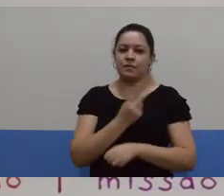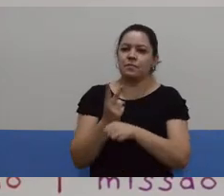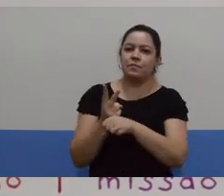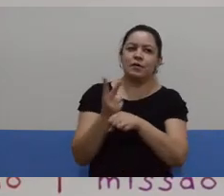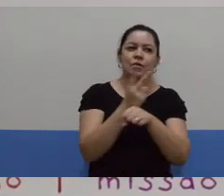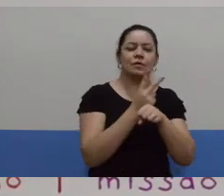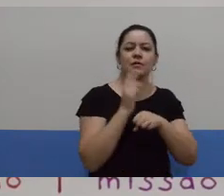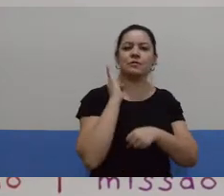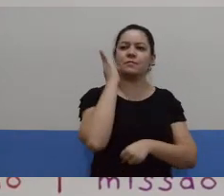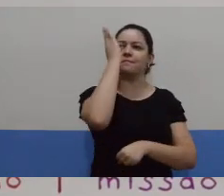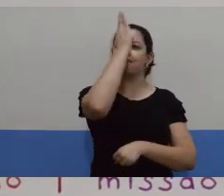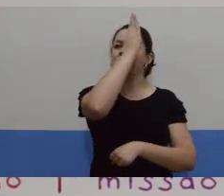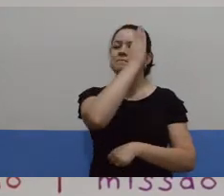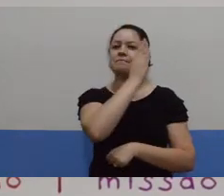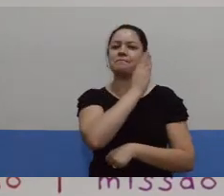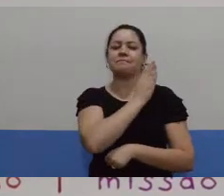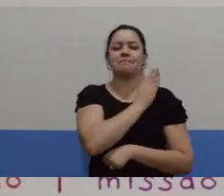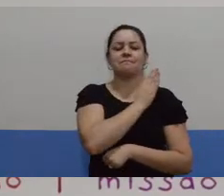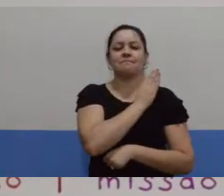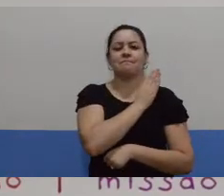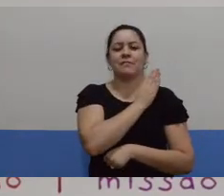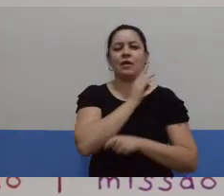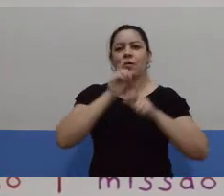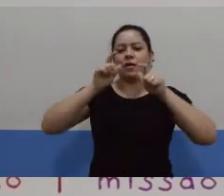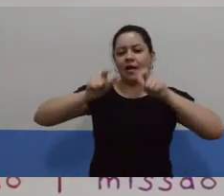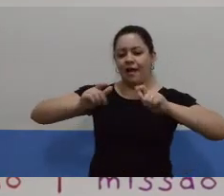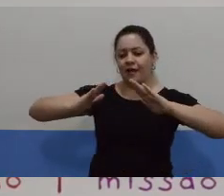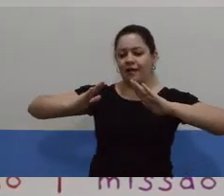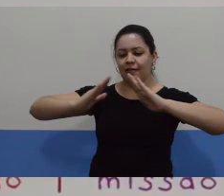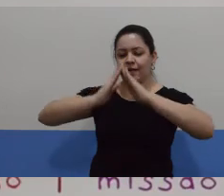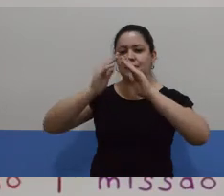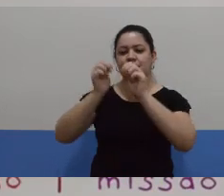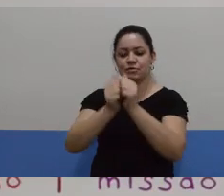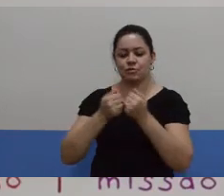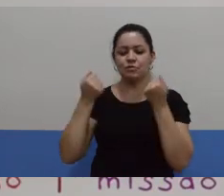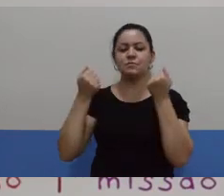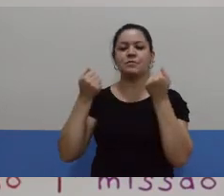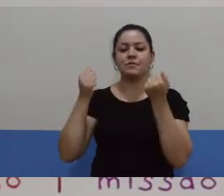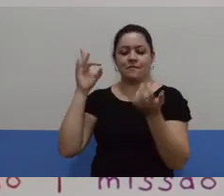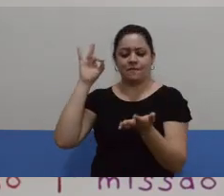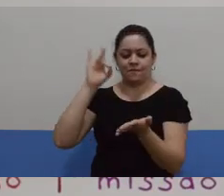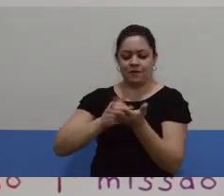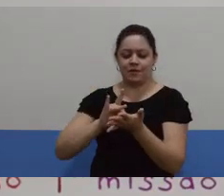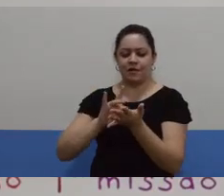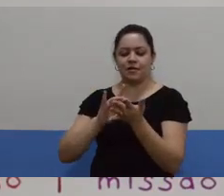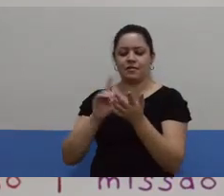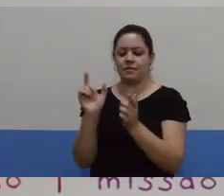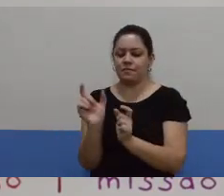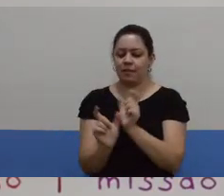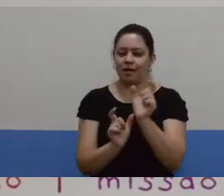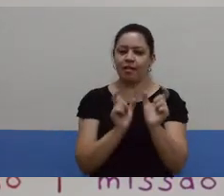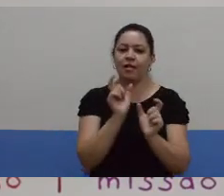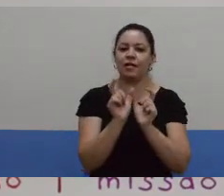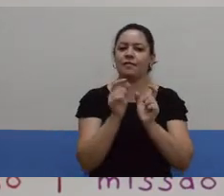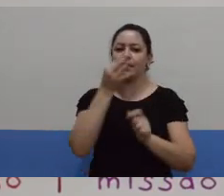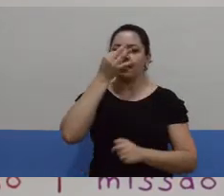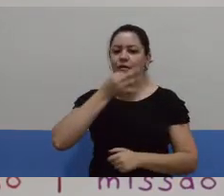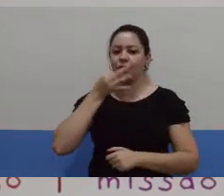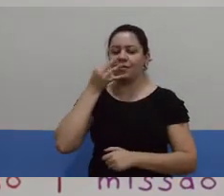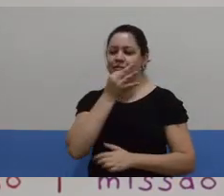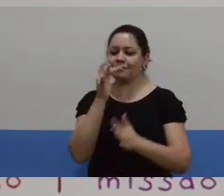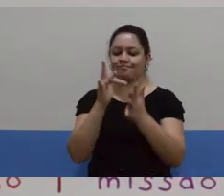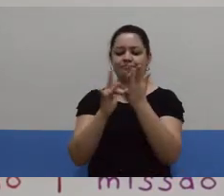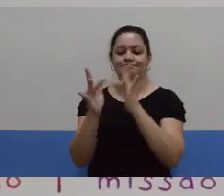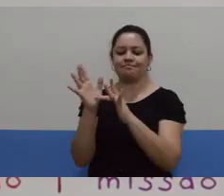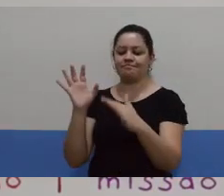espera Jesus, verdade, palavra, Eucaristia e presença em todas as pessoas,